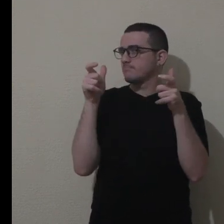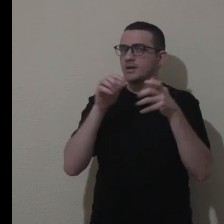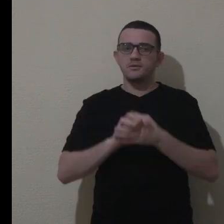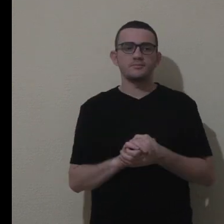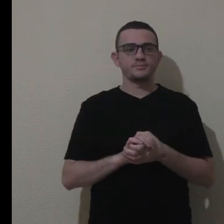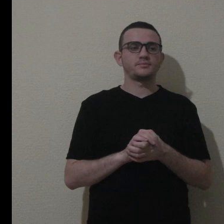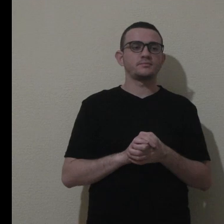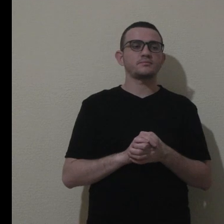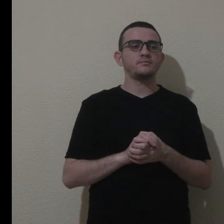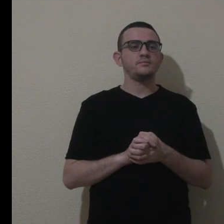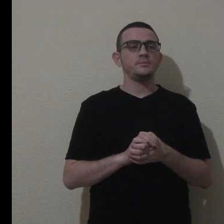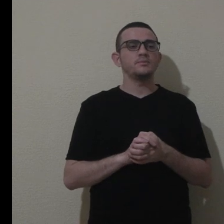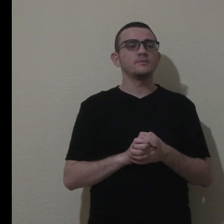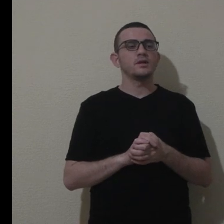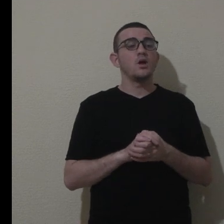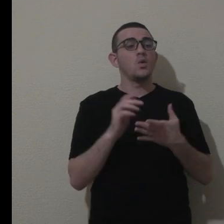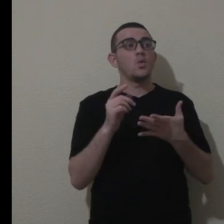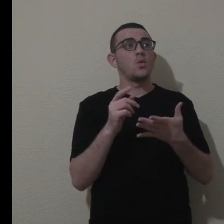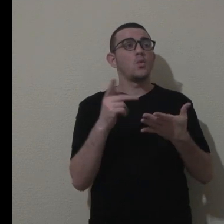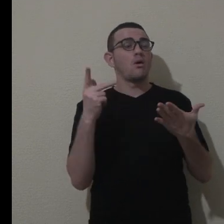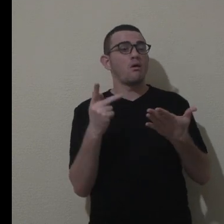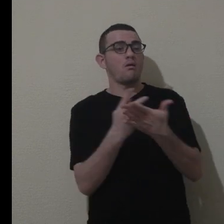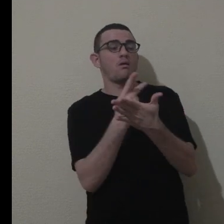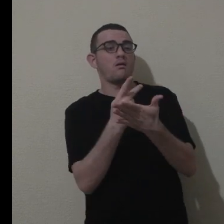maior, né? O